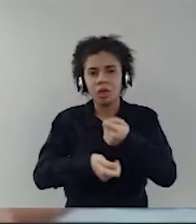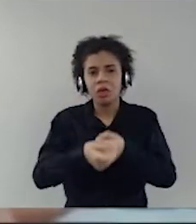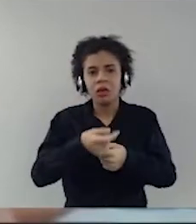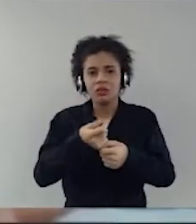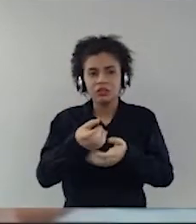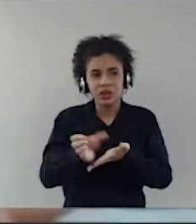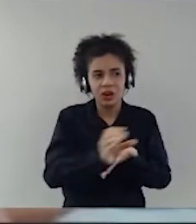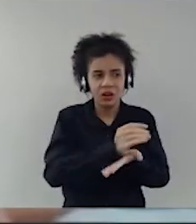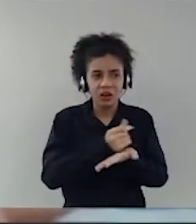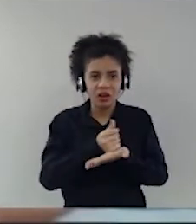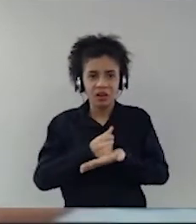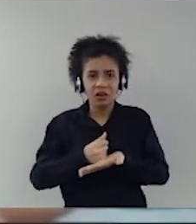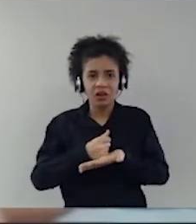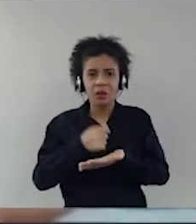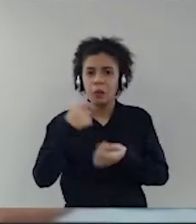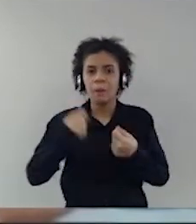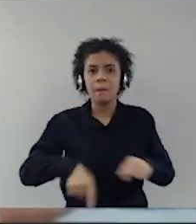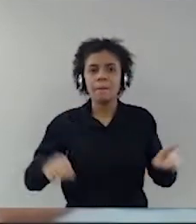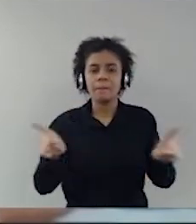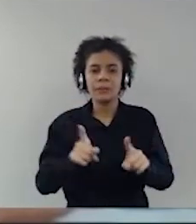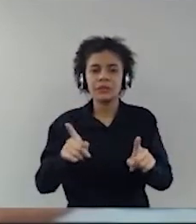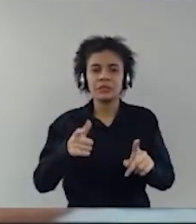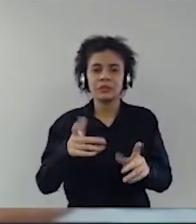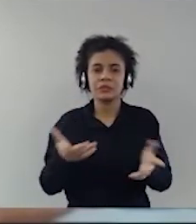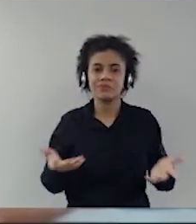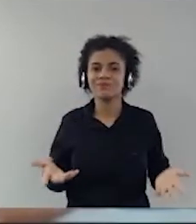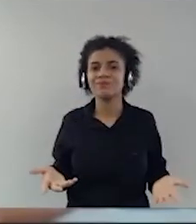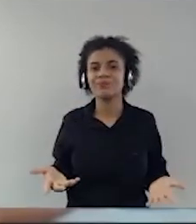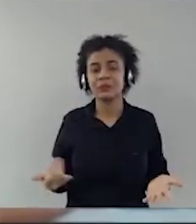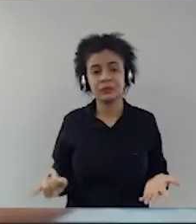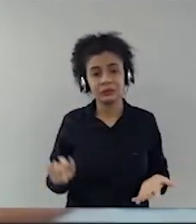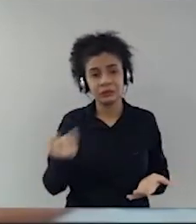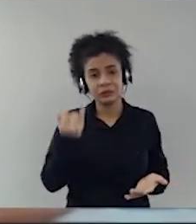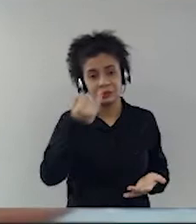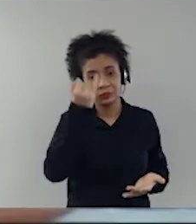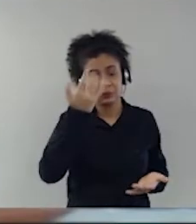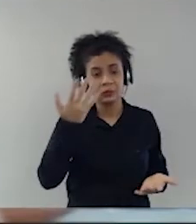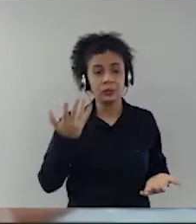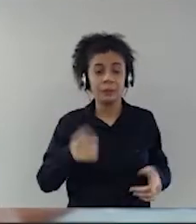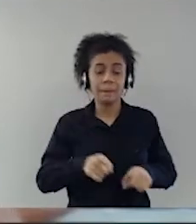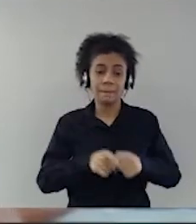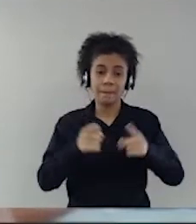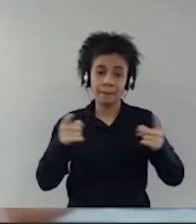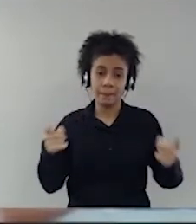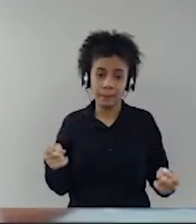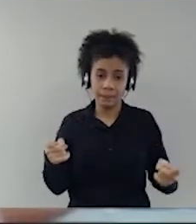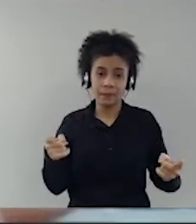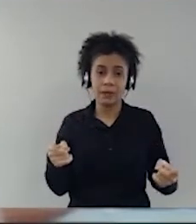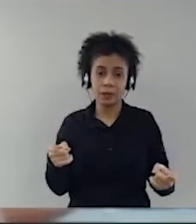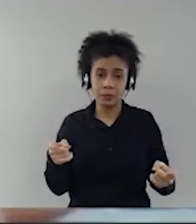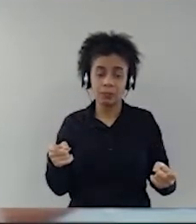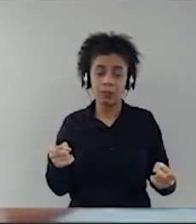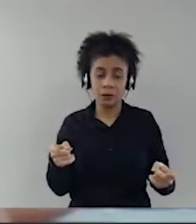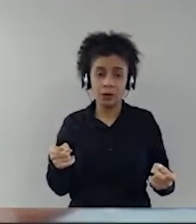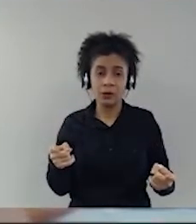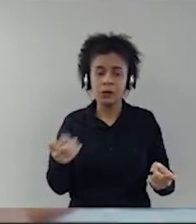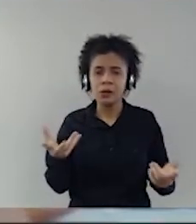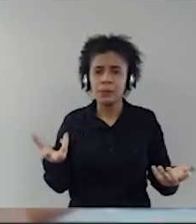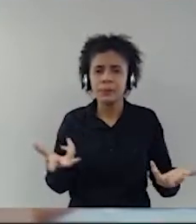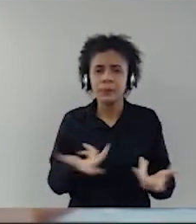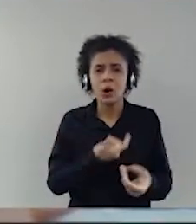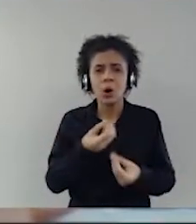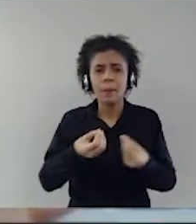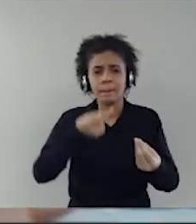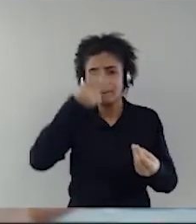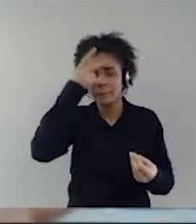e receberam o benefício sem ter direito. Isso também é importante. Mas é incrível como